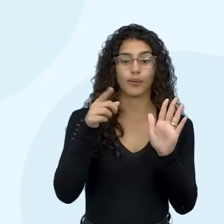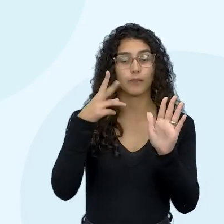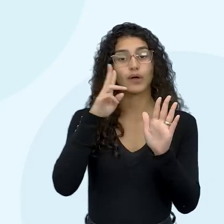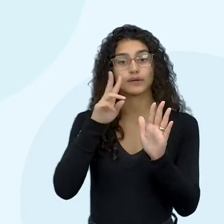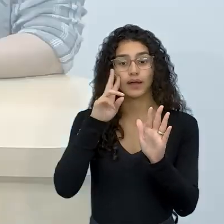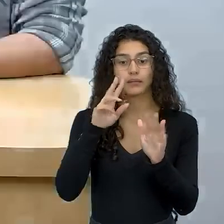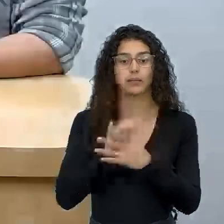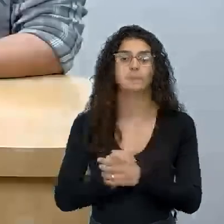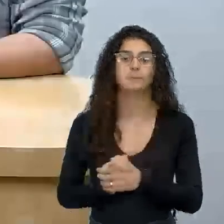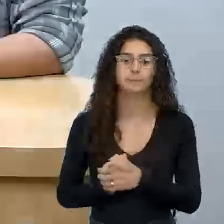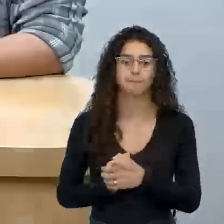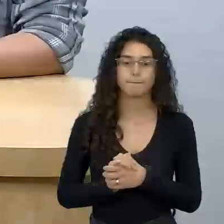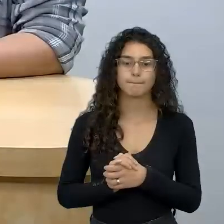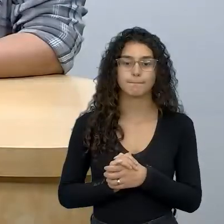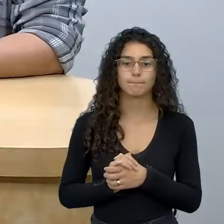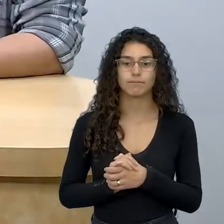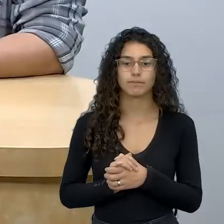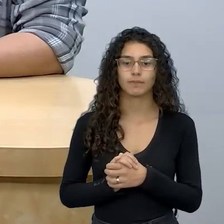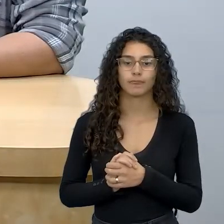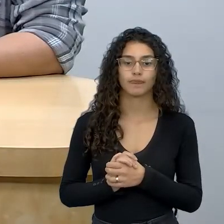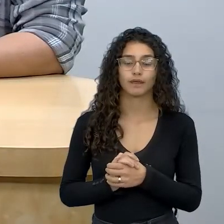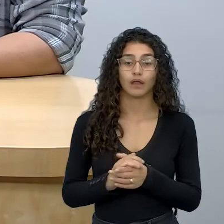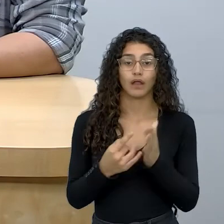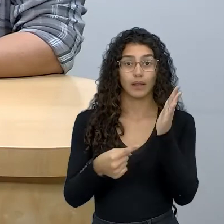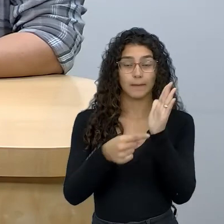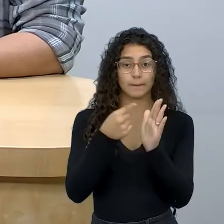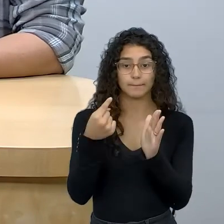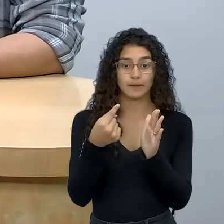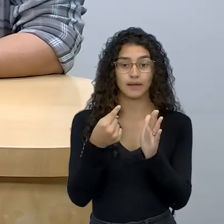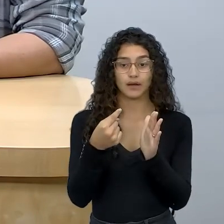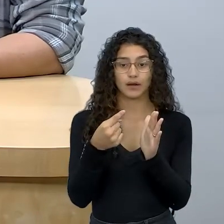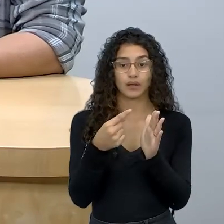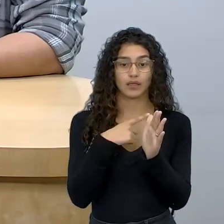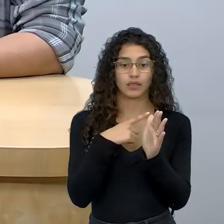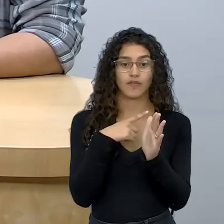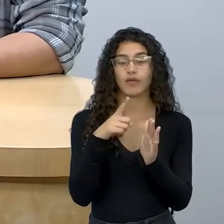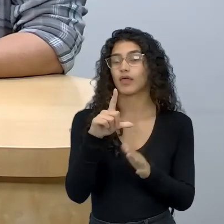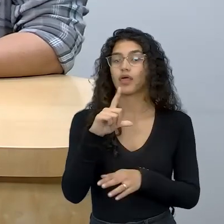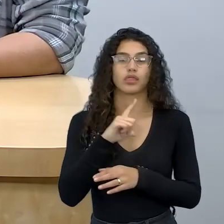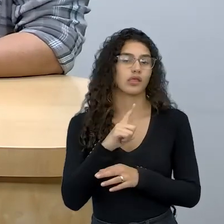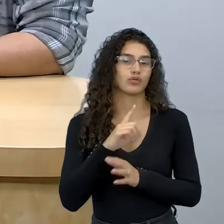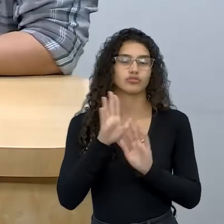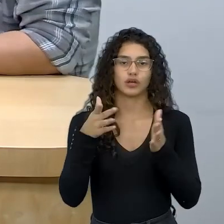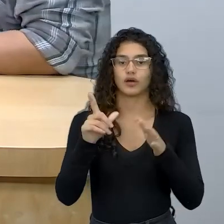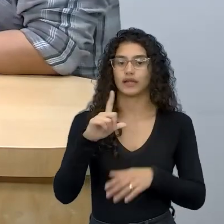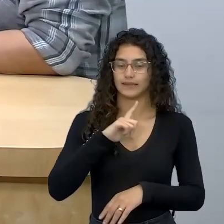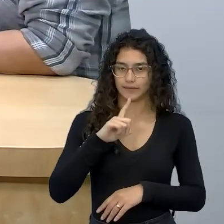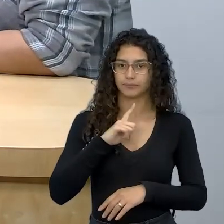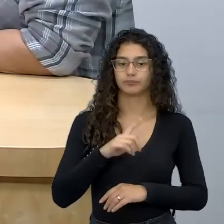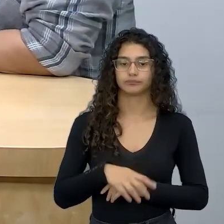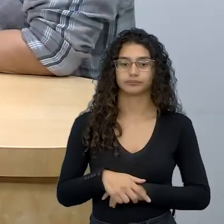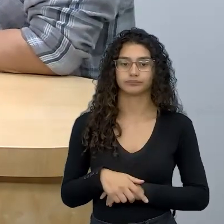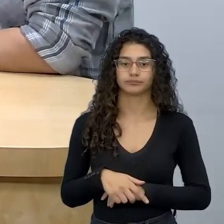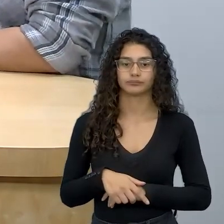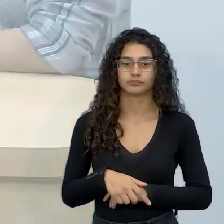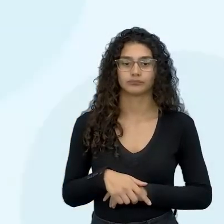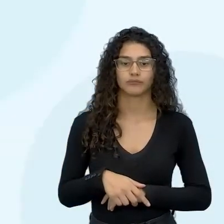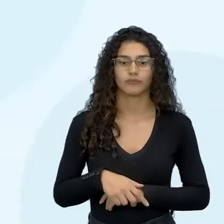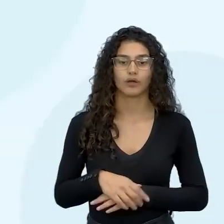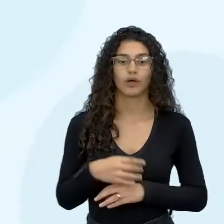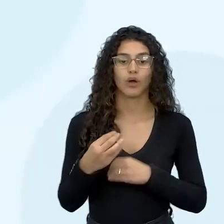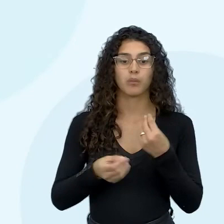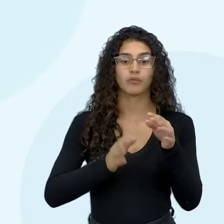depois? Então, na primeira maquete virtual não tinha, agora tem, tá? E aí,